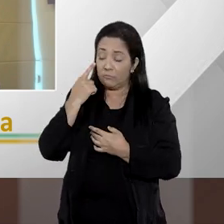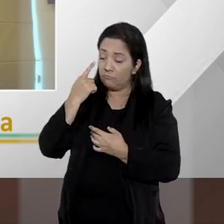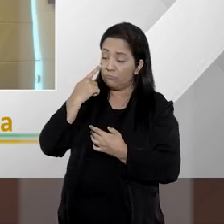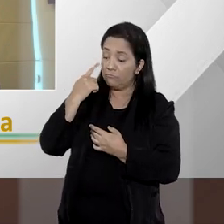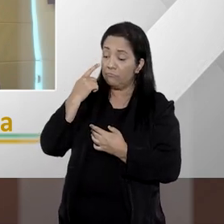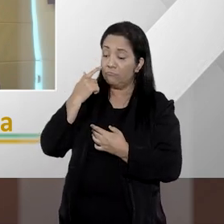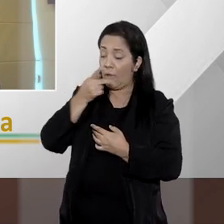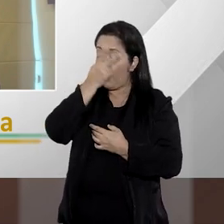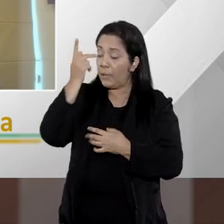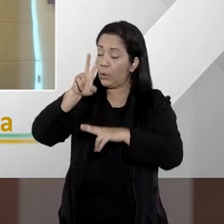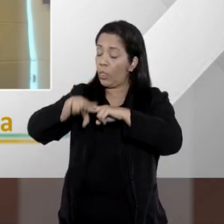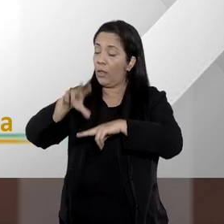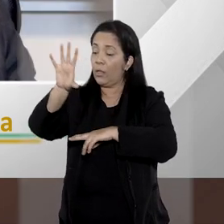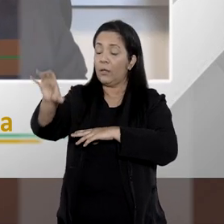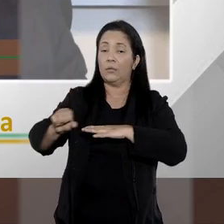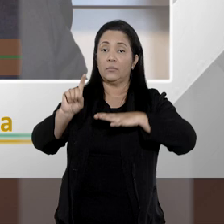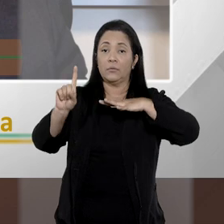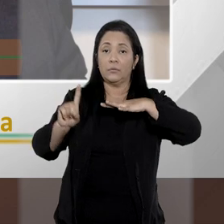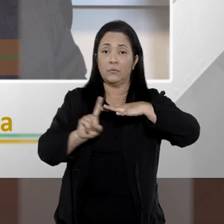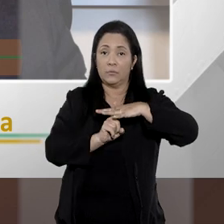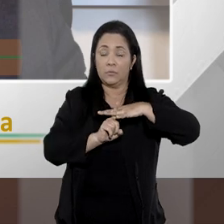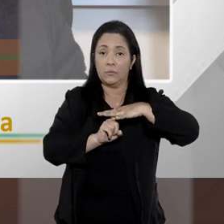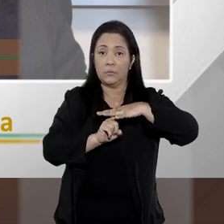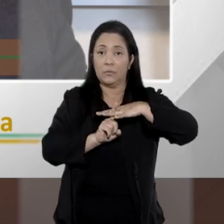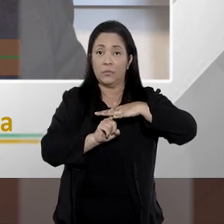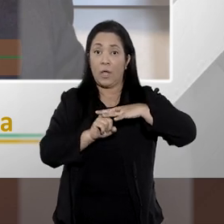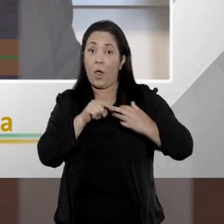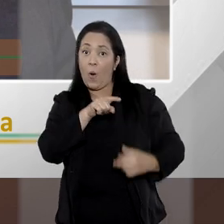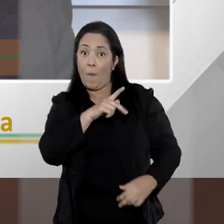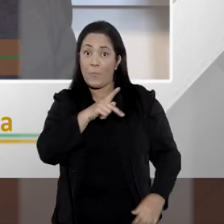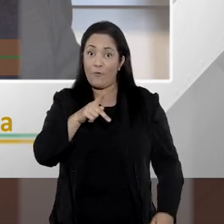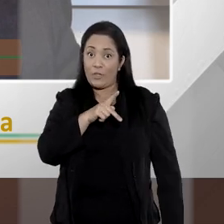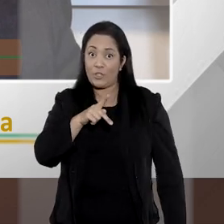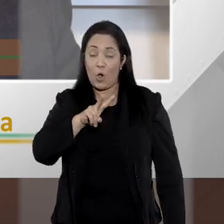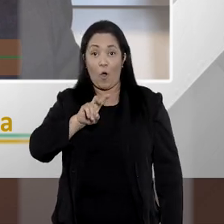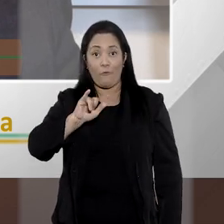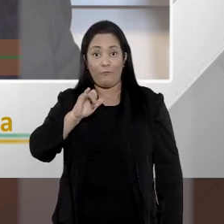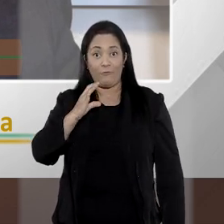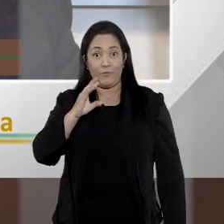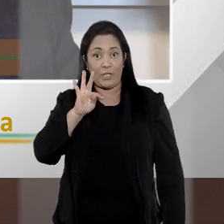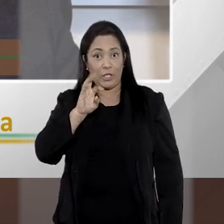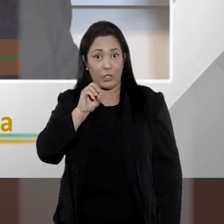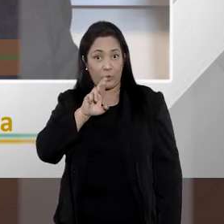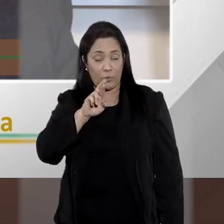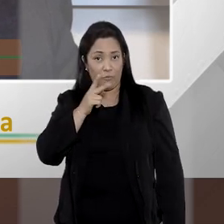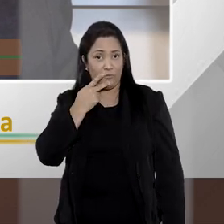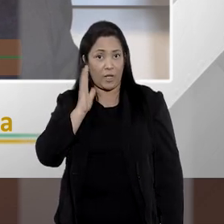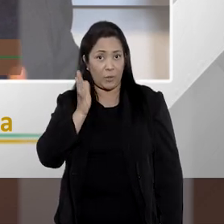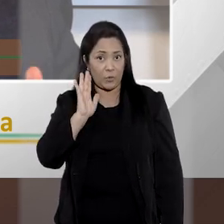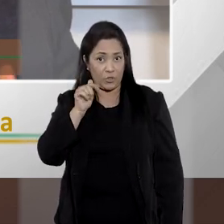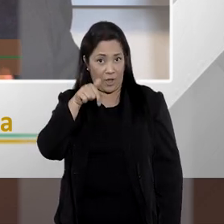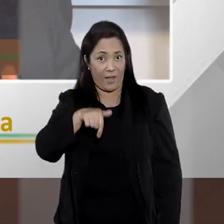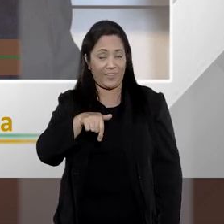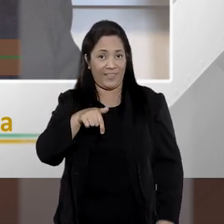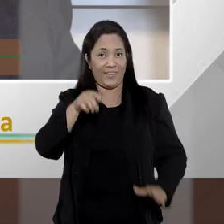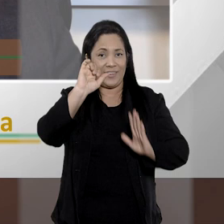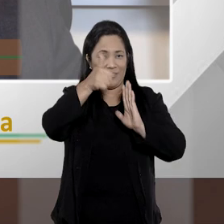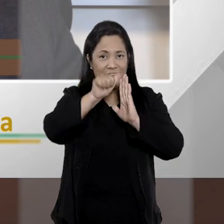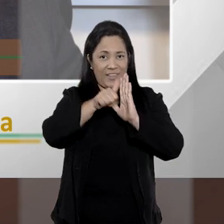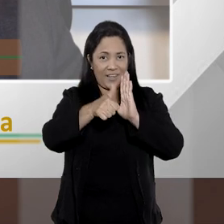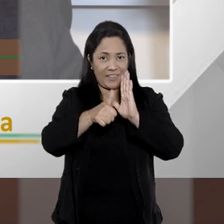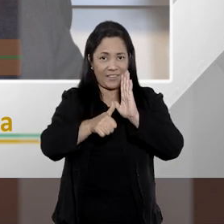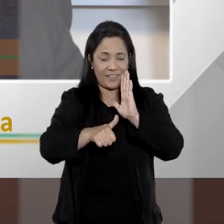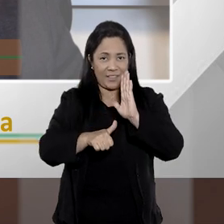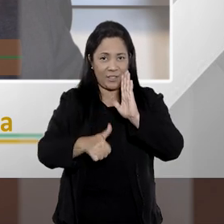conceito de ressocialização que foi abordado pelo professor Vitor Minervino. o professor faz uma análise econômica do